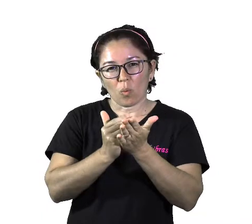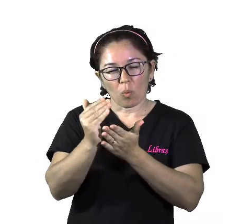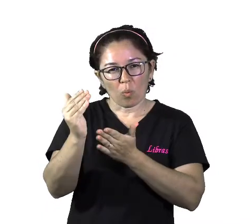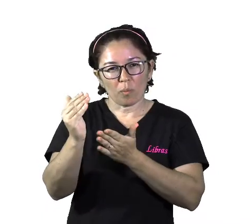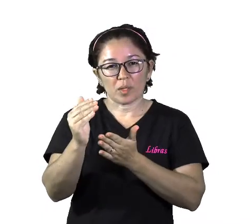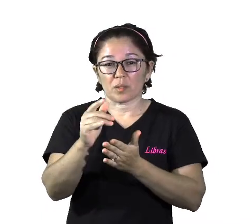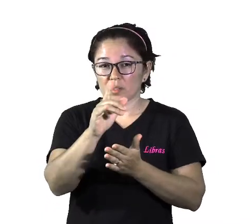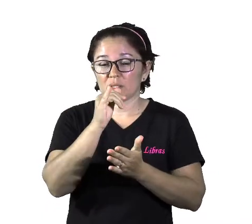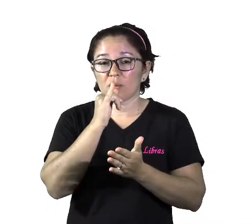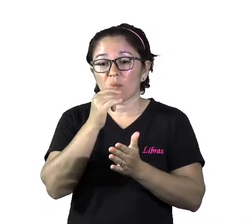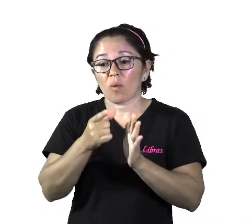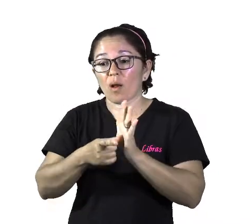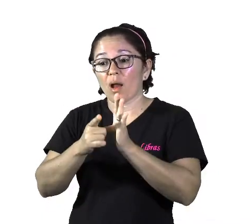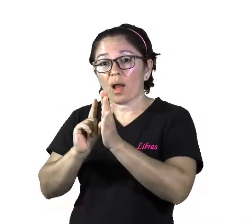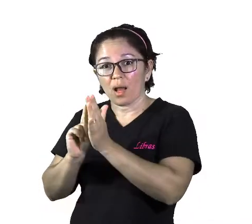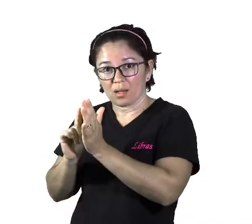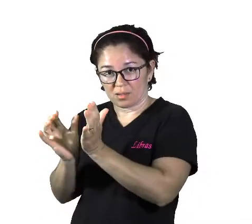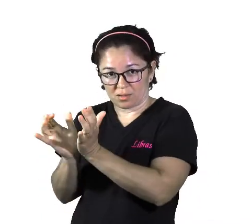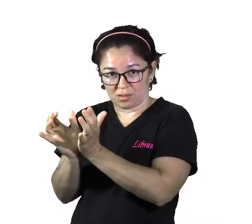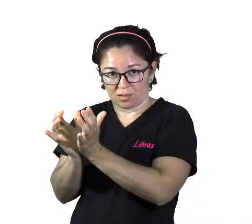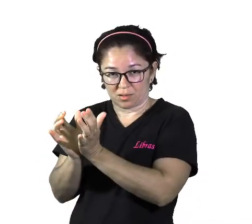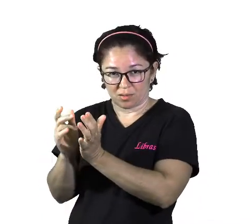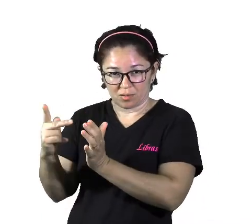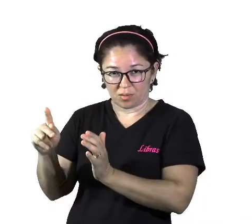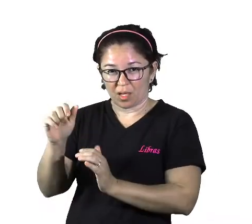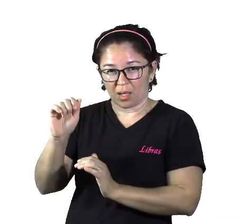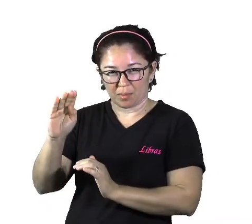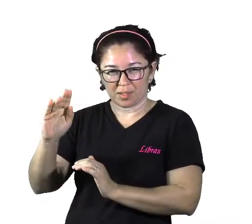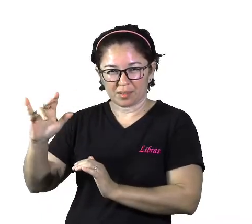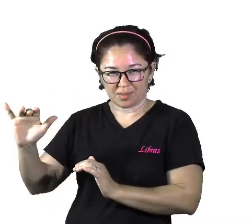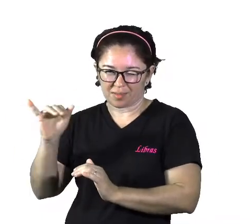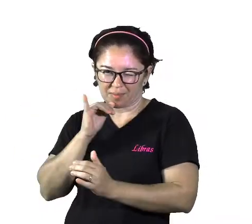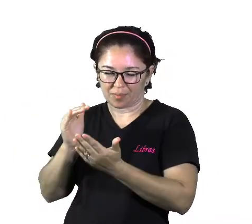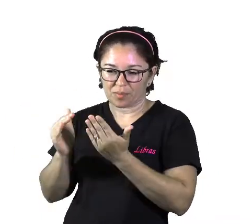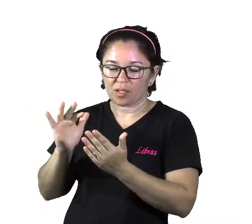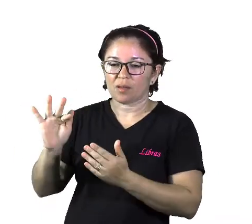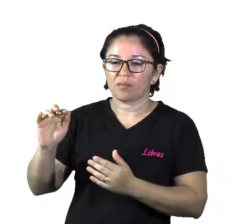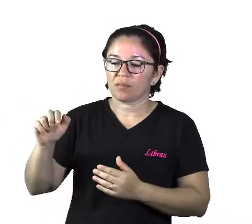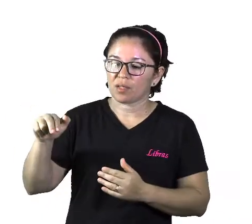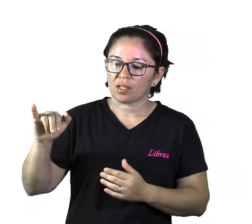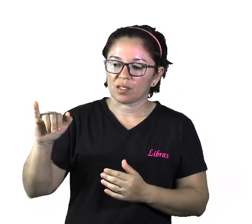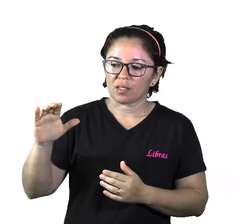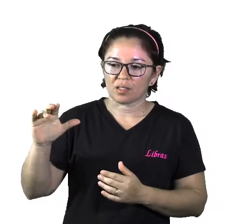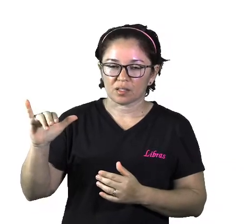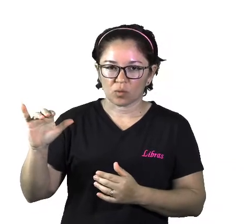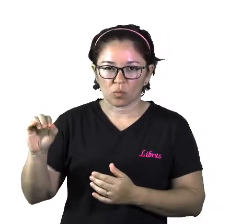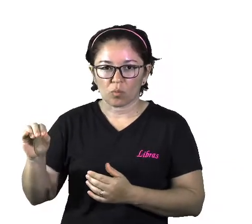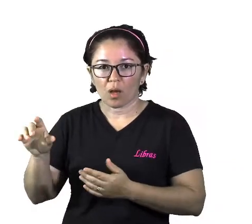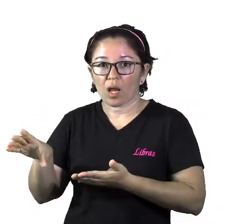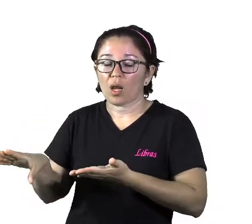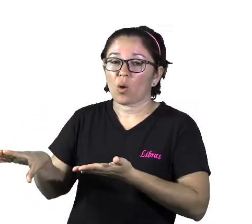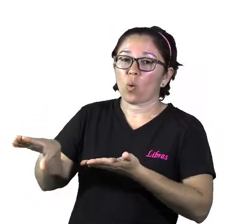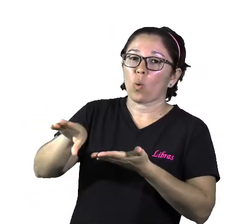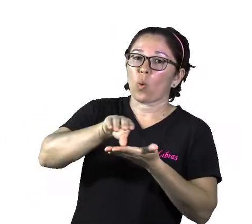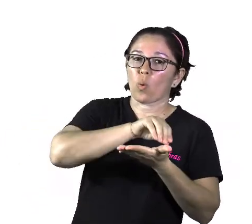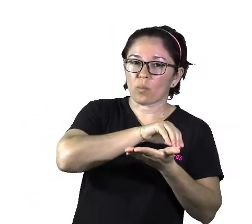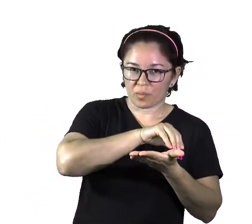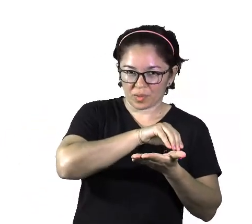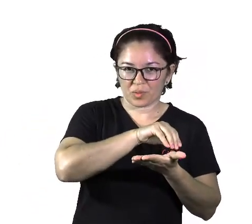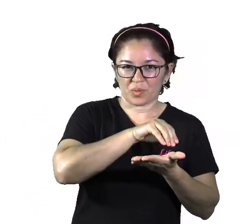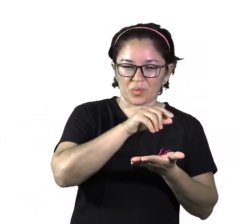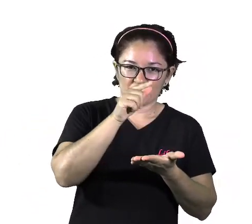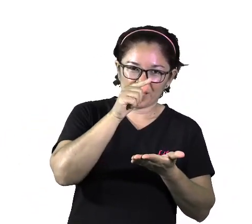um alfabeto criado aí com sinais que representavam sons e aí os